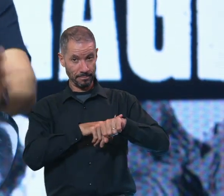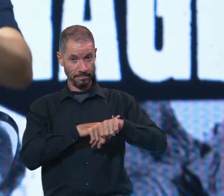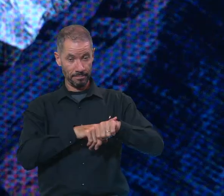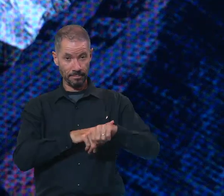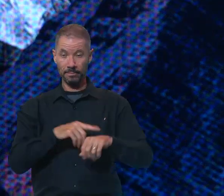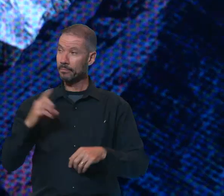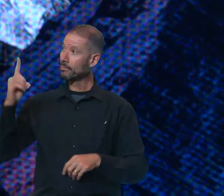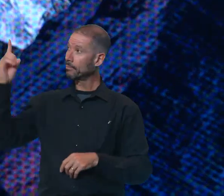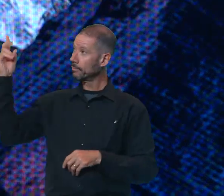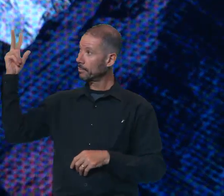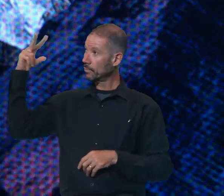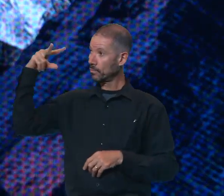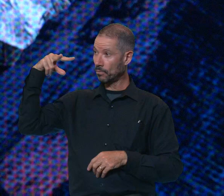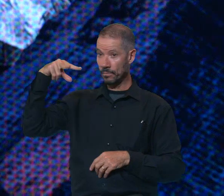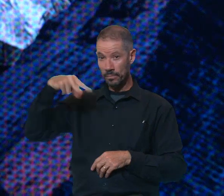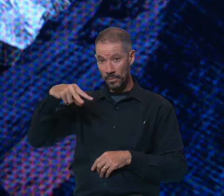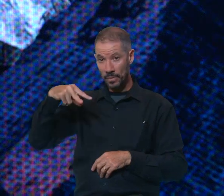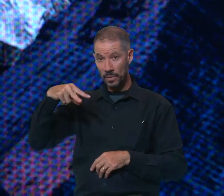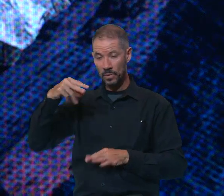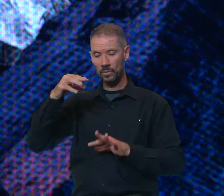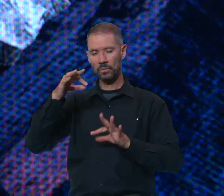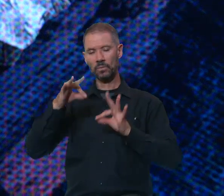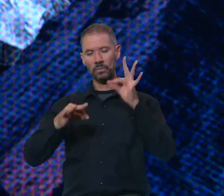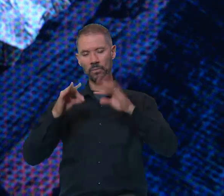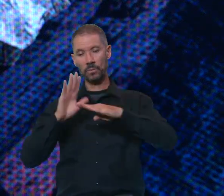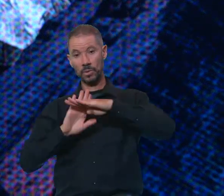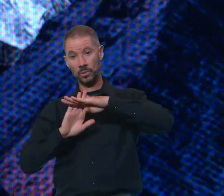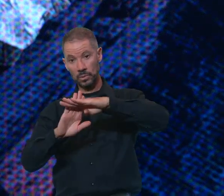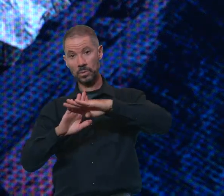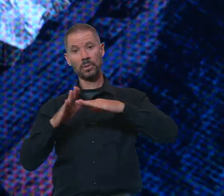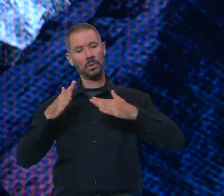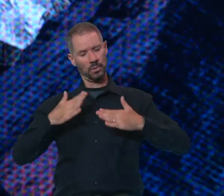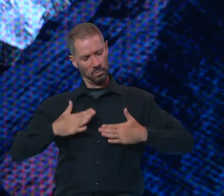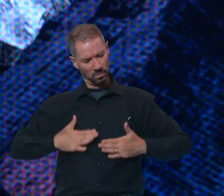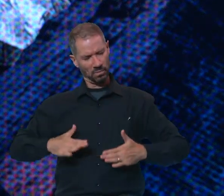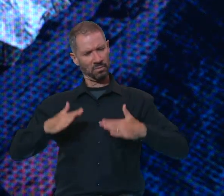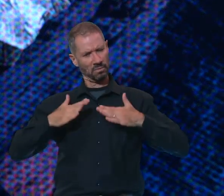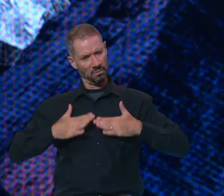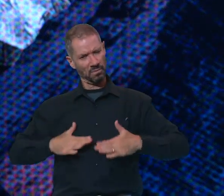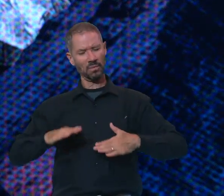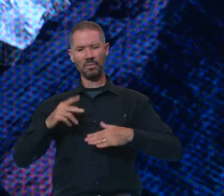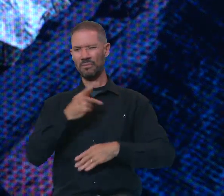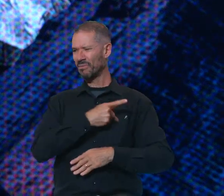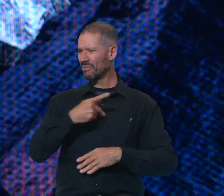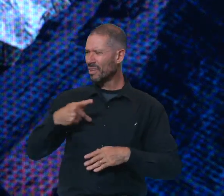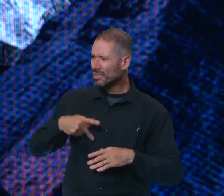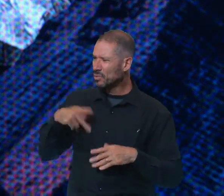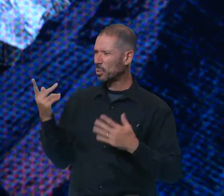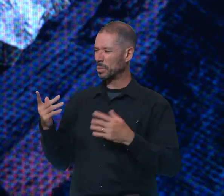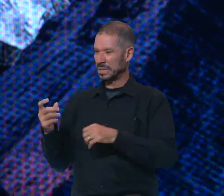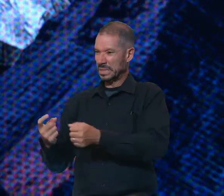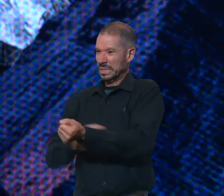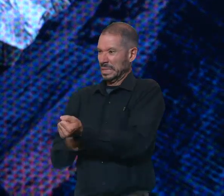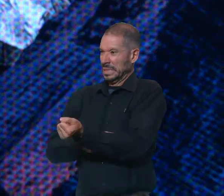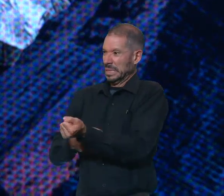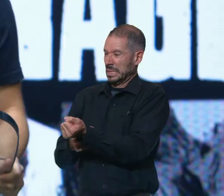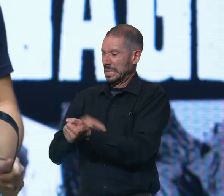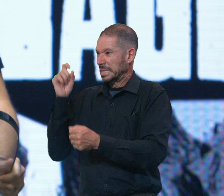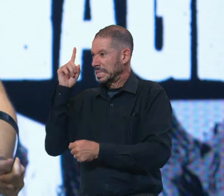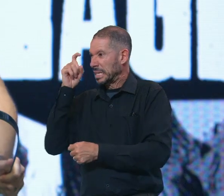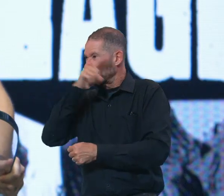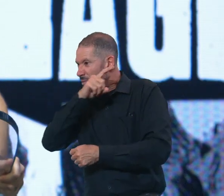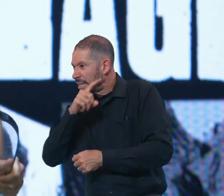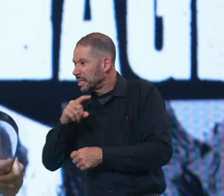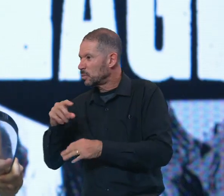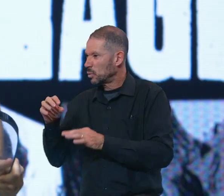E Deus está vendo. Ele vai julgar. Fica tranquilo. Pastor, mas meu sangue ferveu, pastor. É tão difícil lidar com um